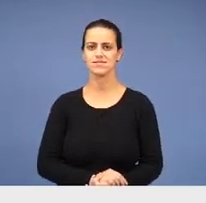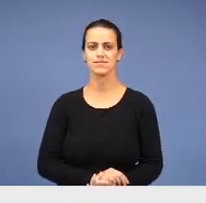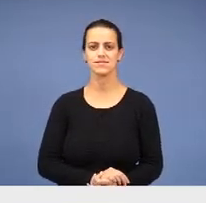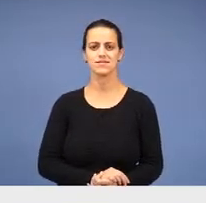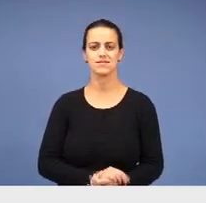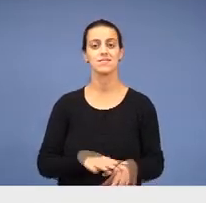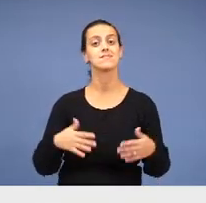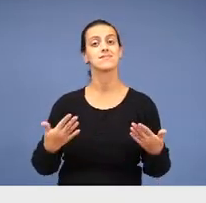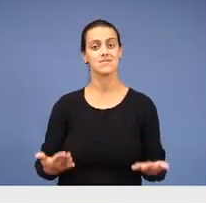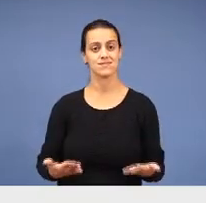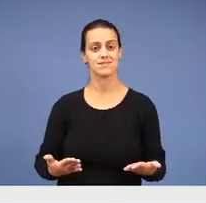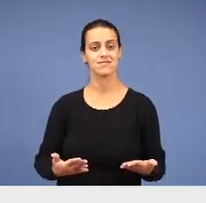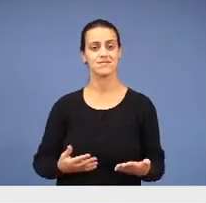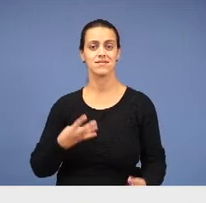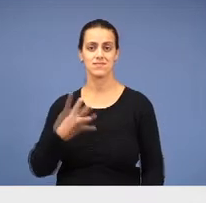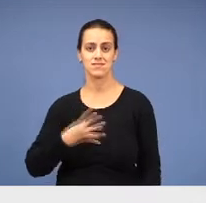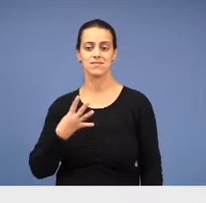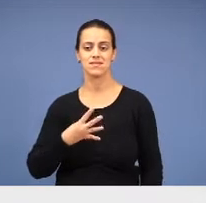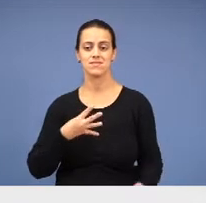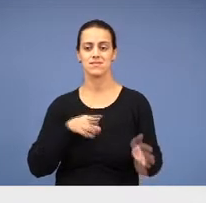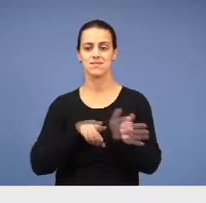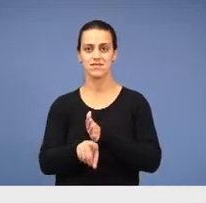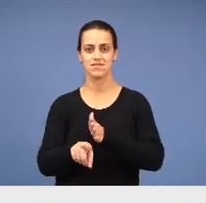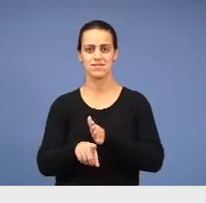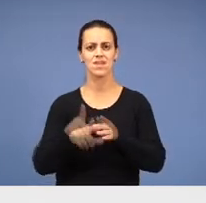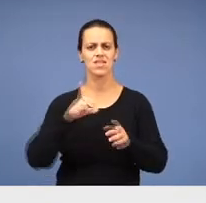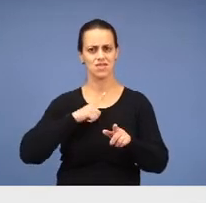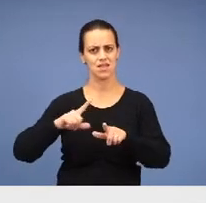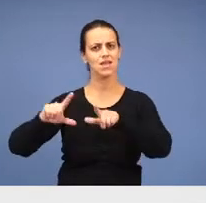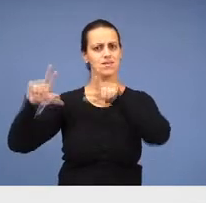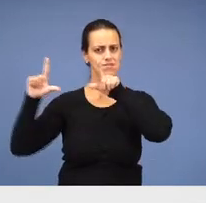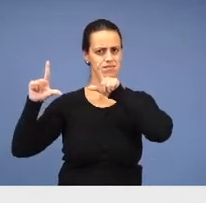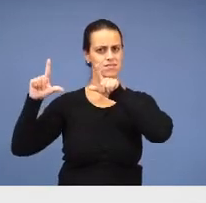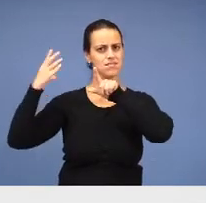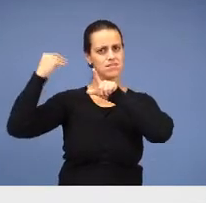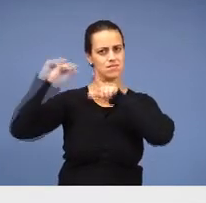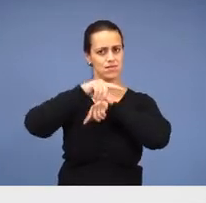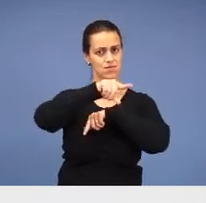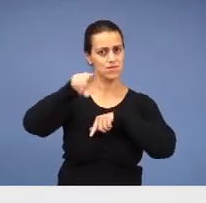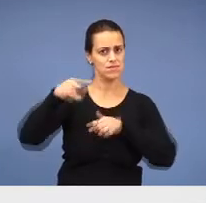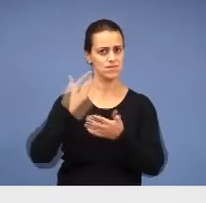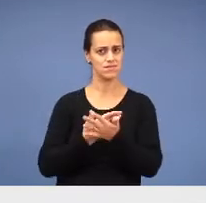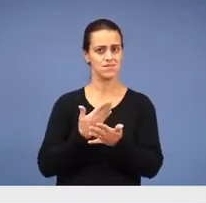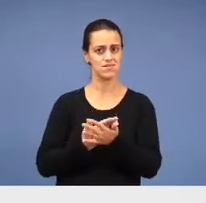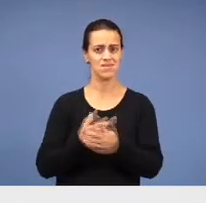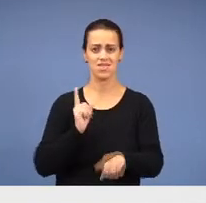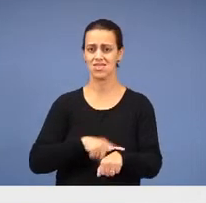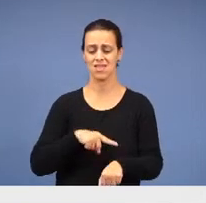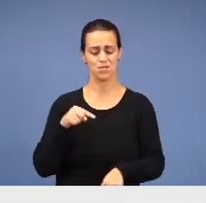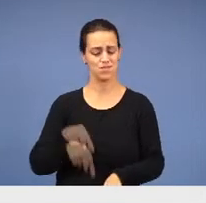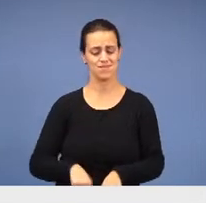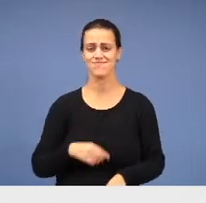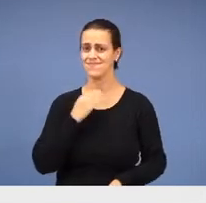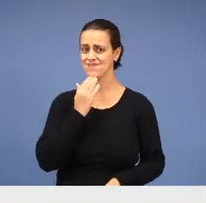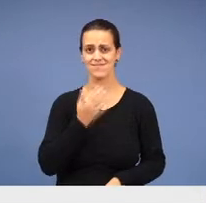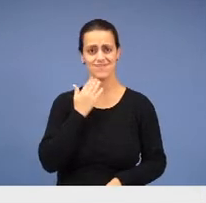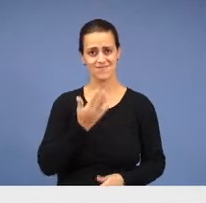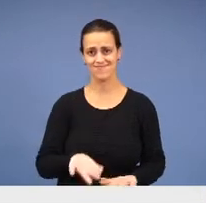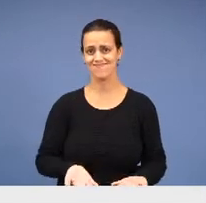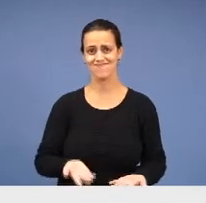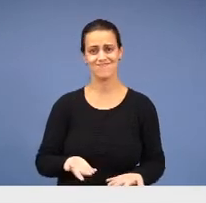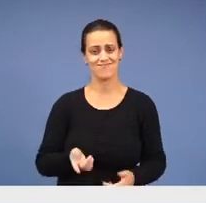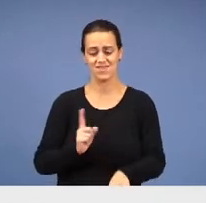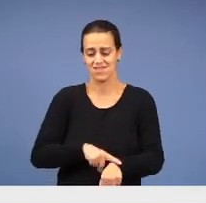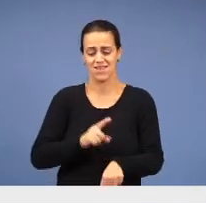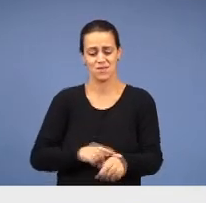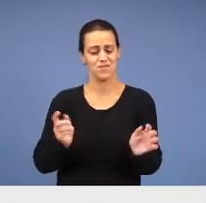Então vamos lá, quarta pergunta. Vai ficar no quadro para os irmãos trabalharem lá, que aqui não dá tempo. Vocês tomaram nosso tempo todo